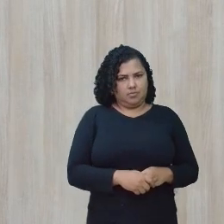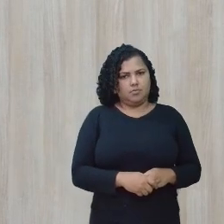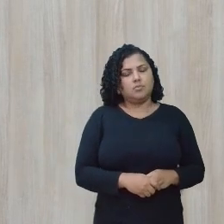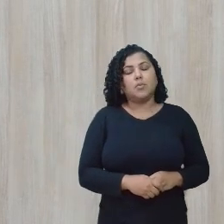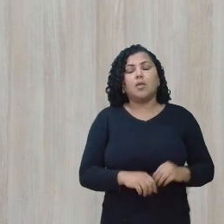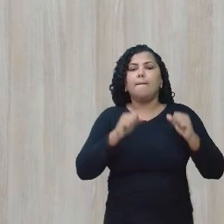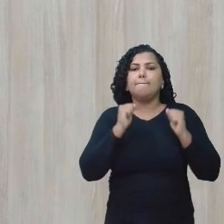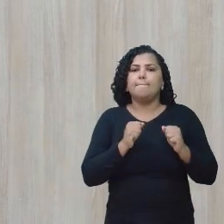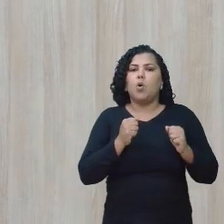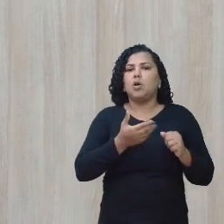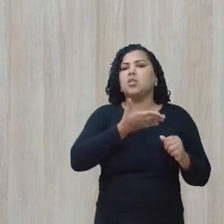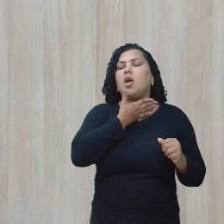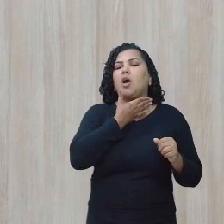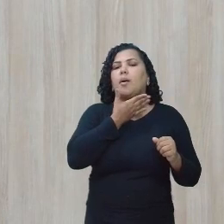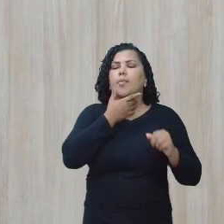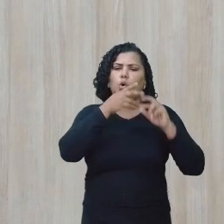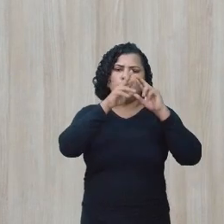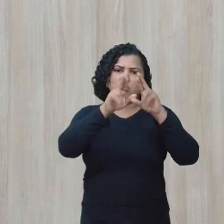né?